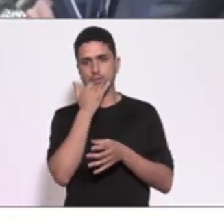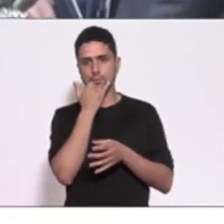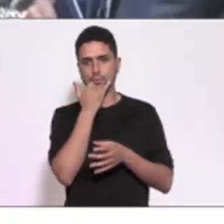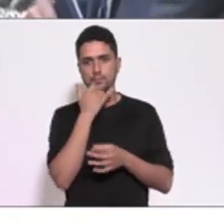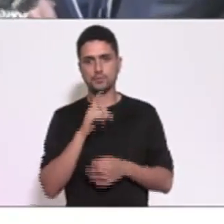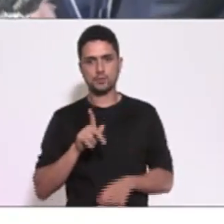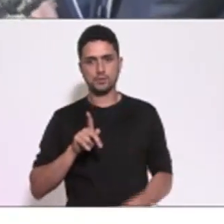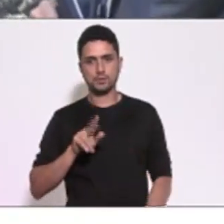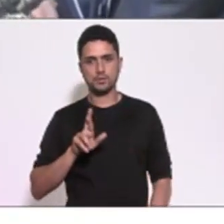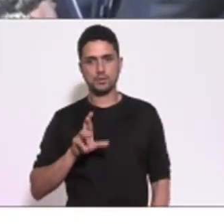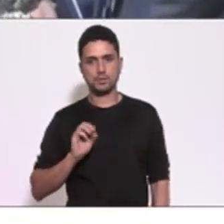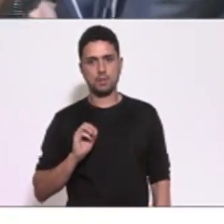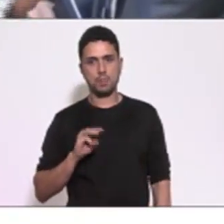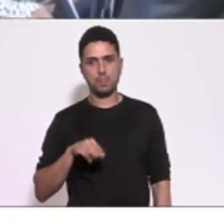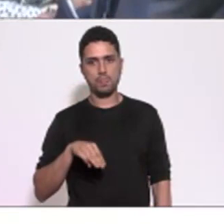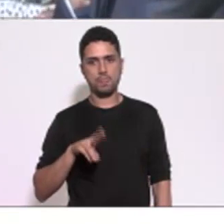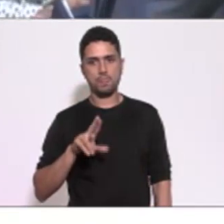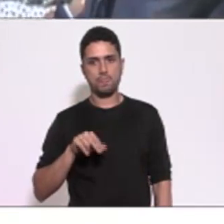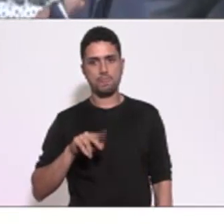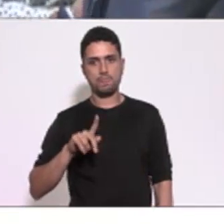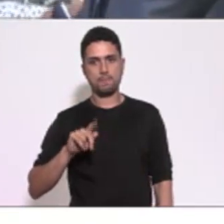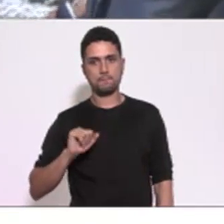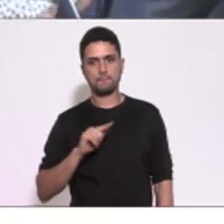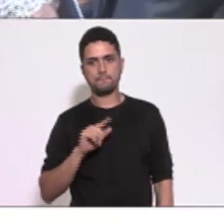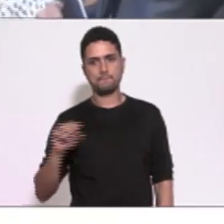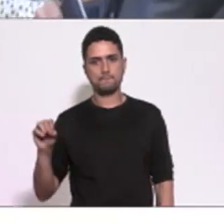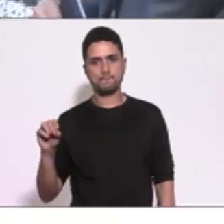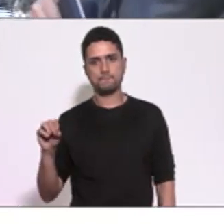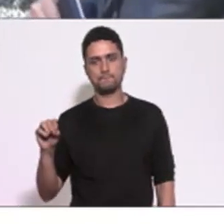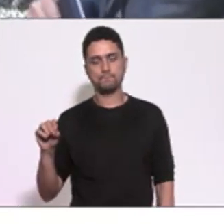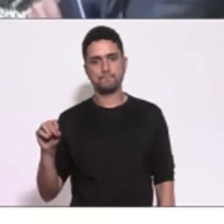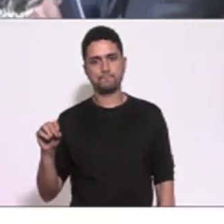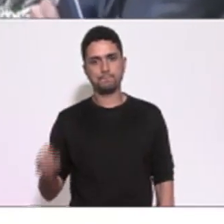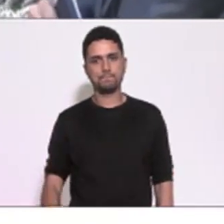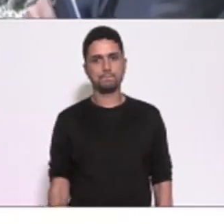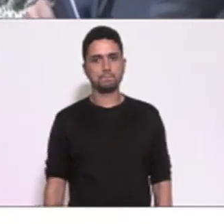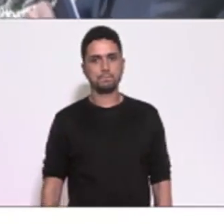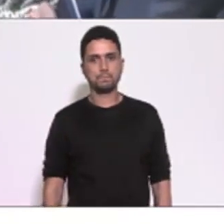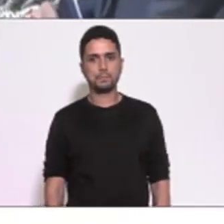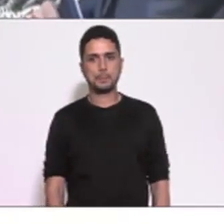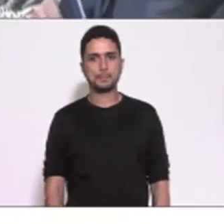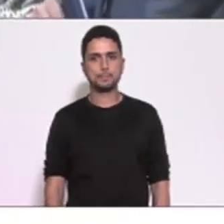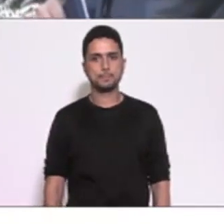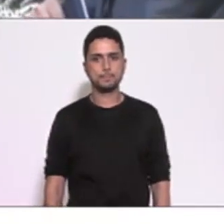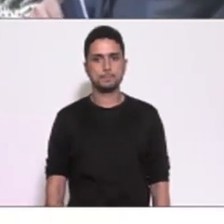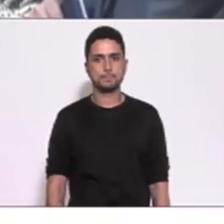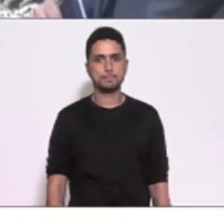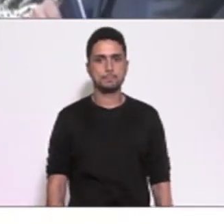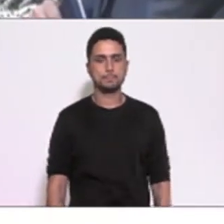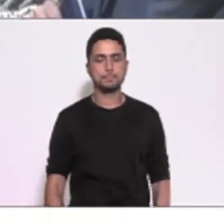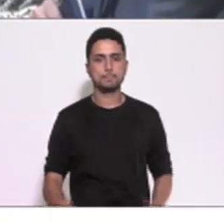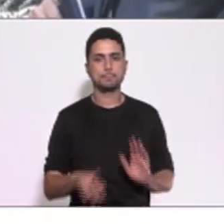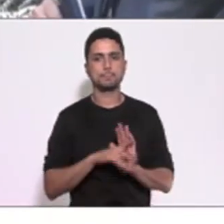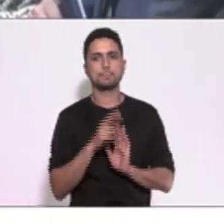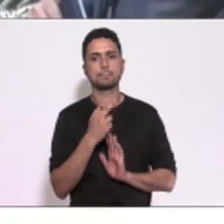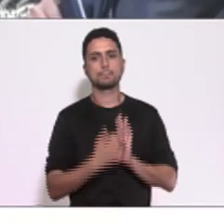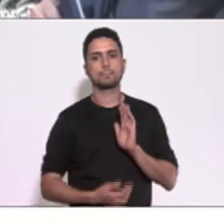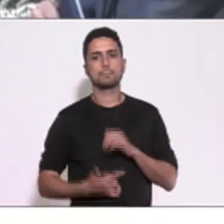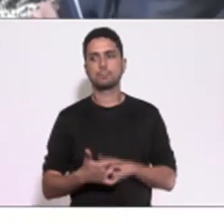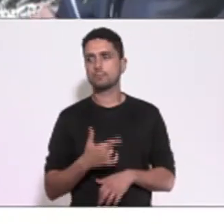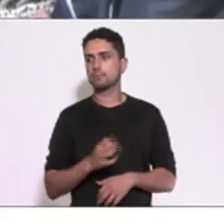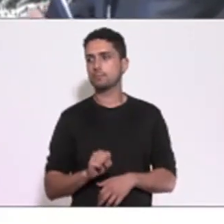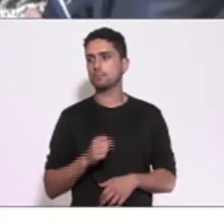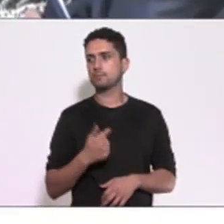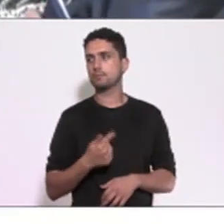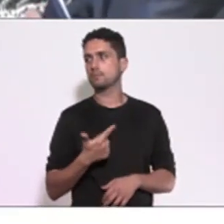promulgação. Com abstenção do novo. Projeto de resolução 287/2019, de autoria da